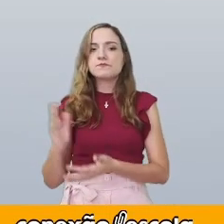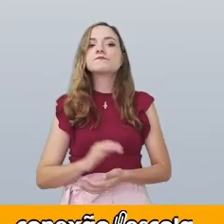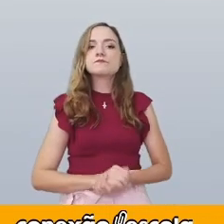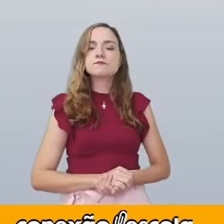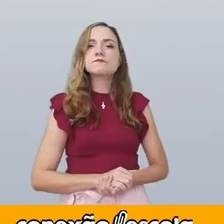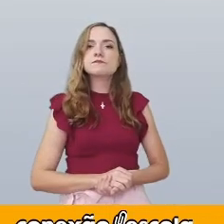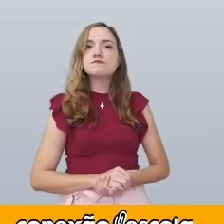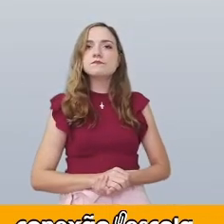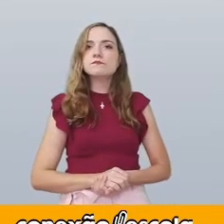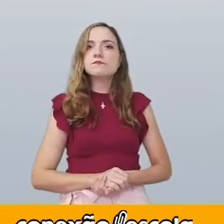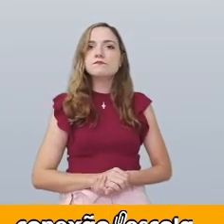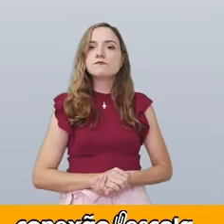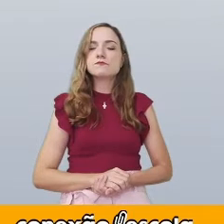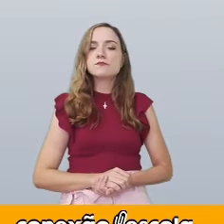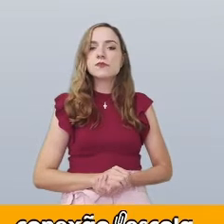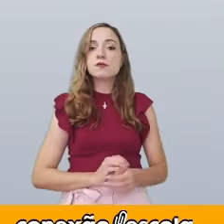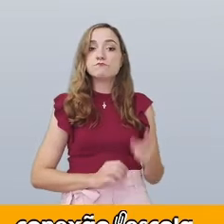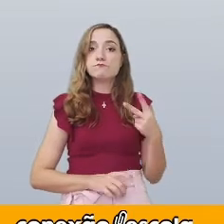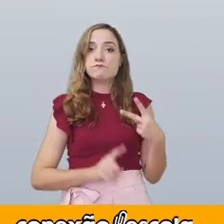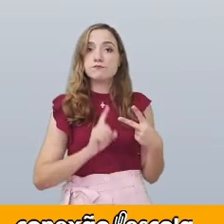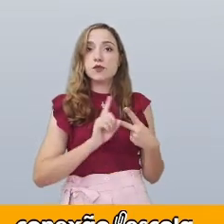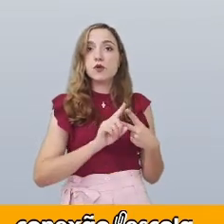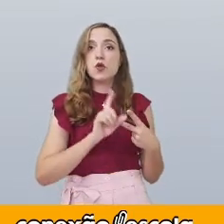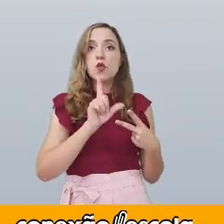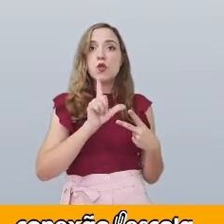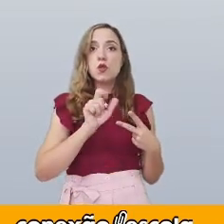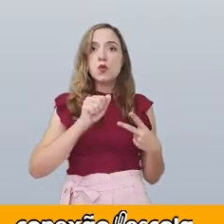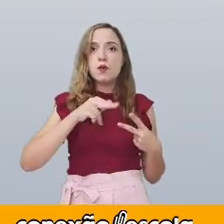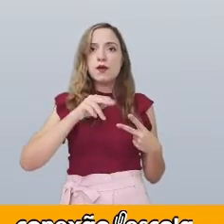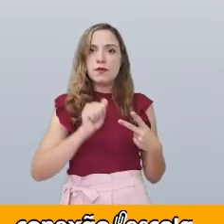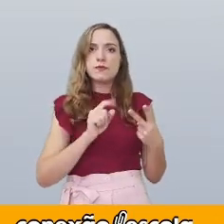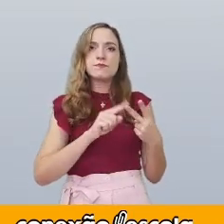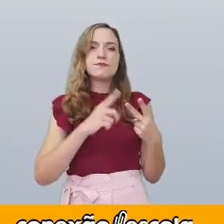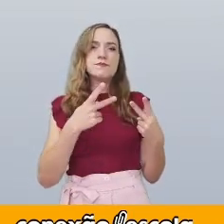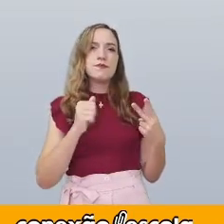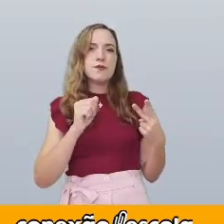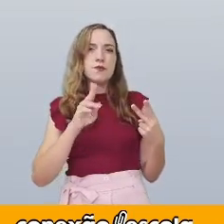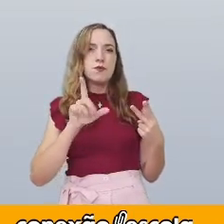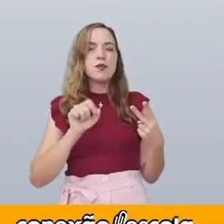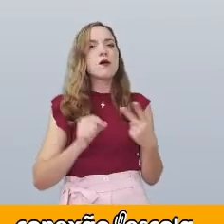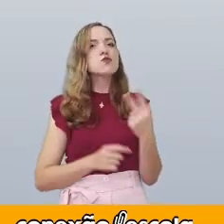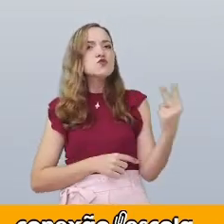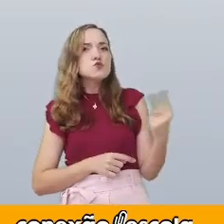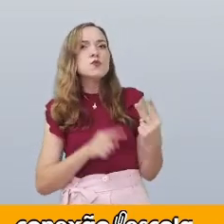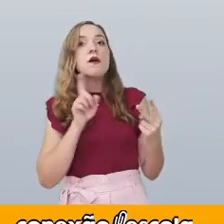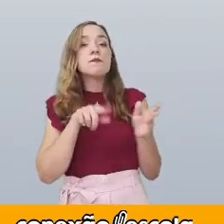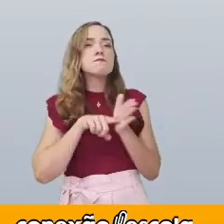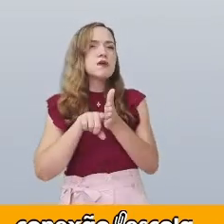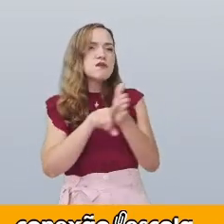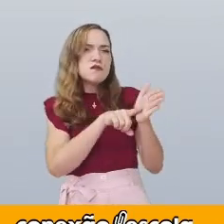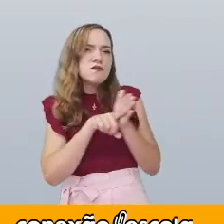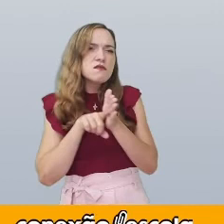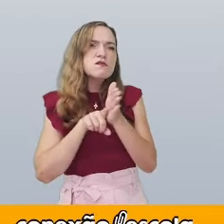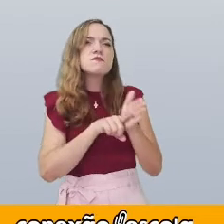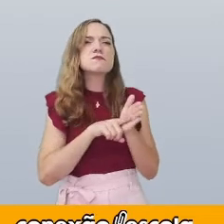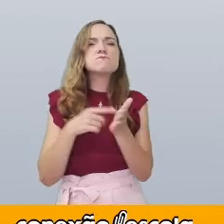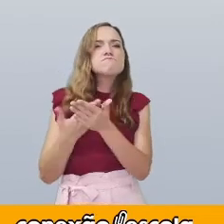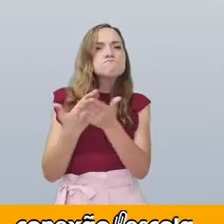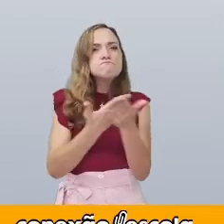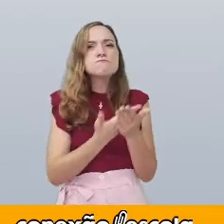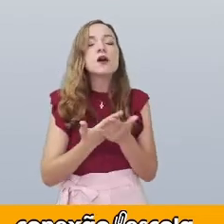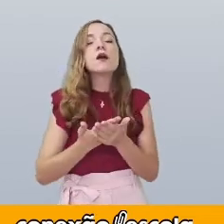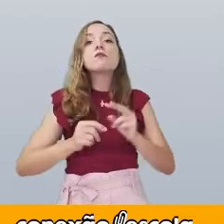As pesquisadoras Luana e Paula estão realizando um estudo com